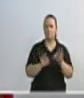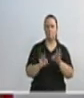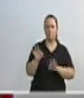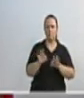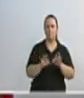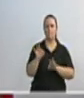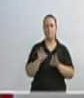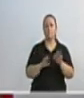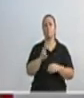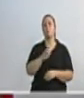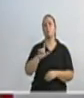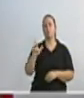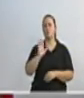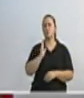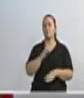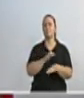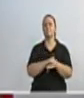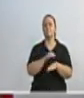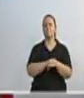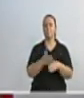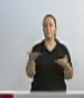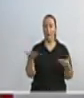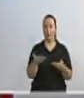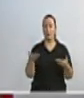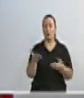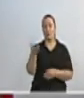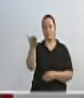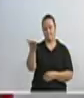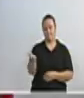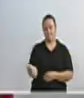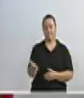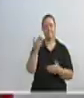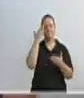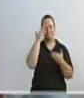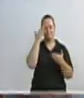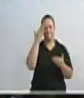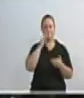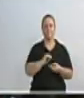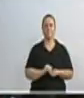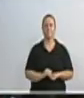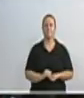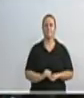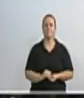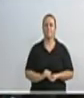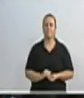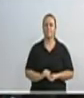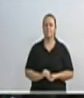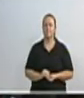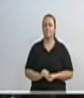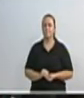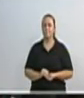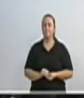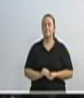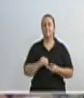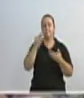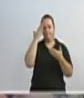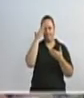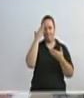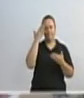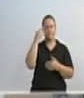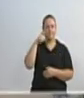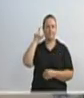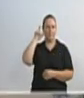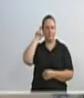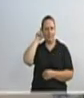Blumenau fez a sua parte. Agora, queremos a parte de vocês. Obrigado, presidente. Obrigado, vereador Yates Mantel. Quero avisar os